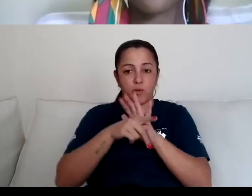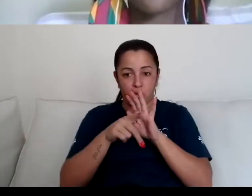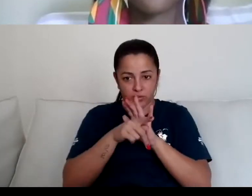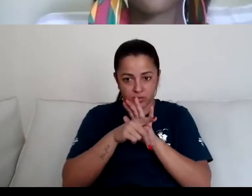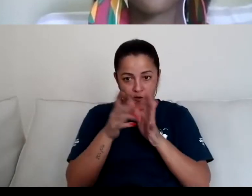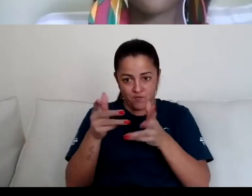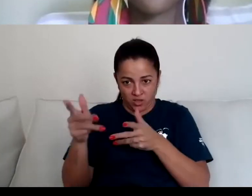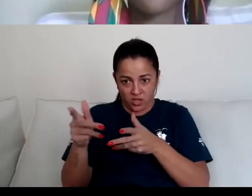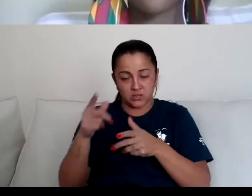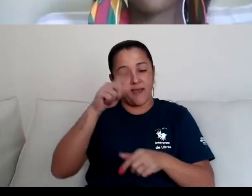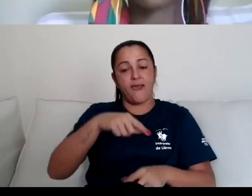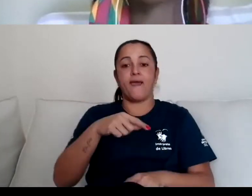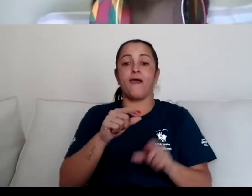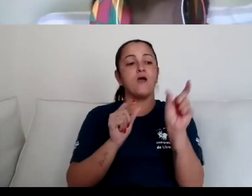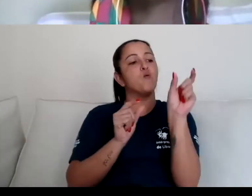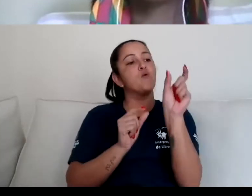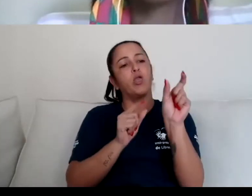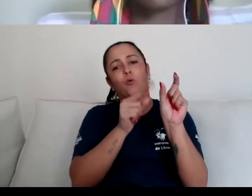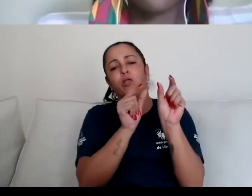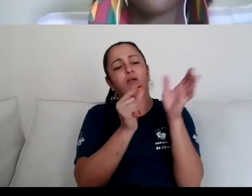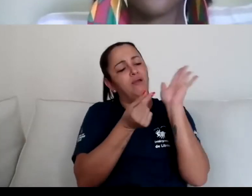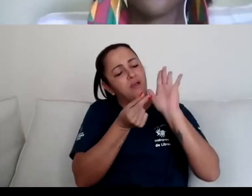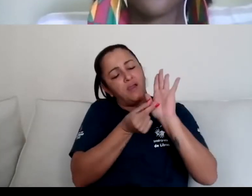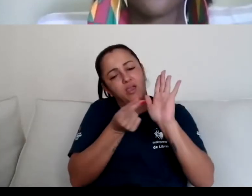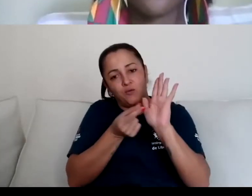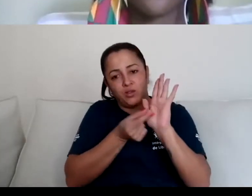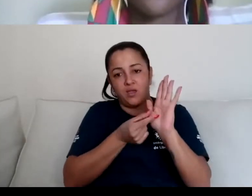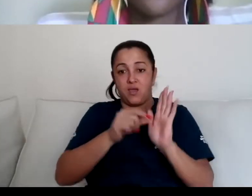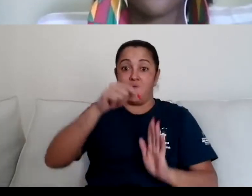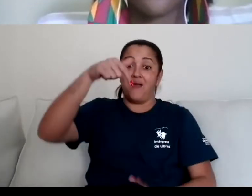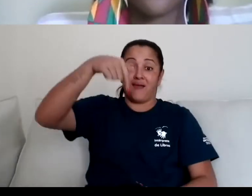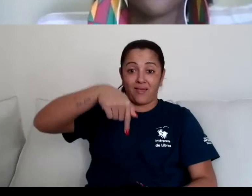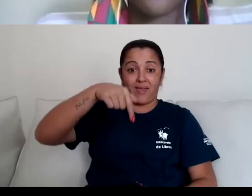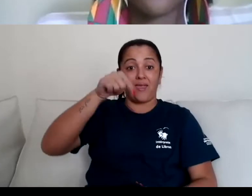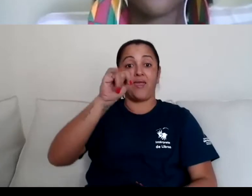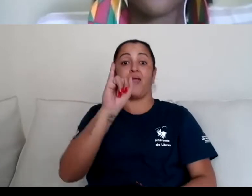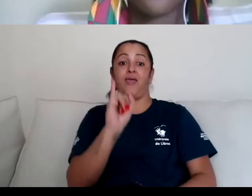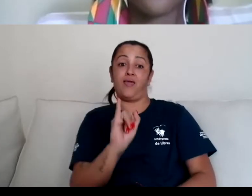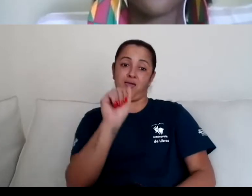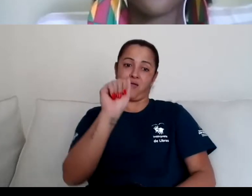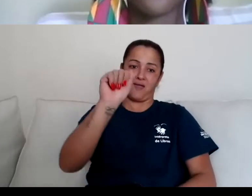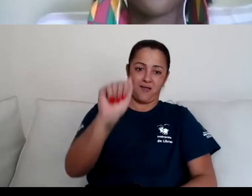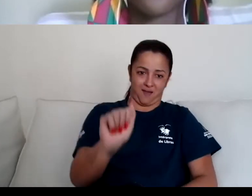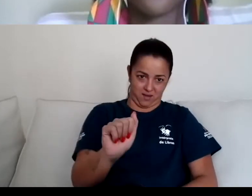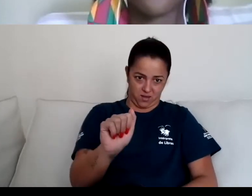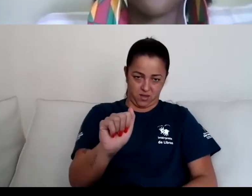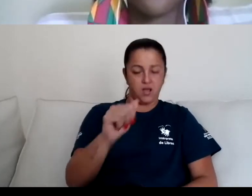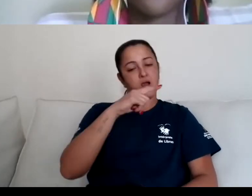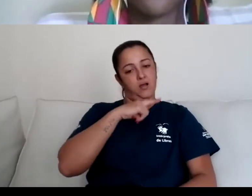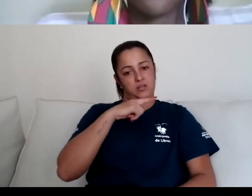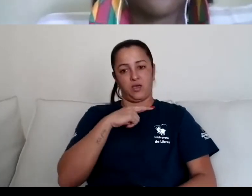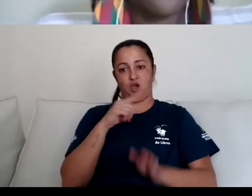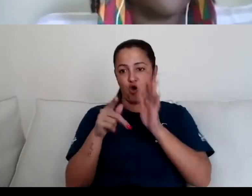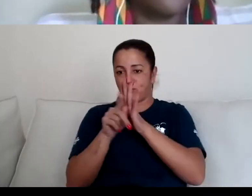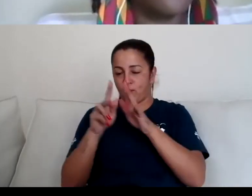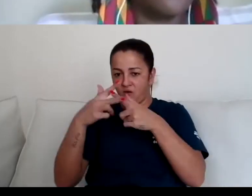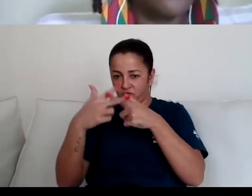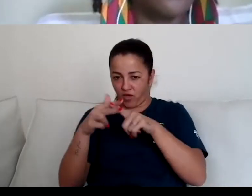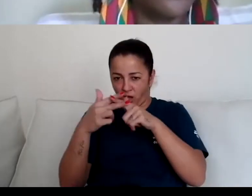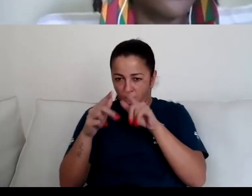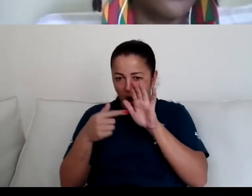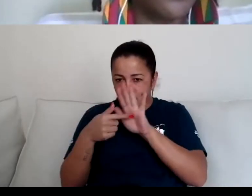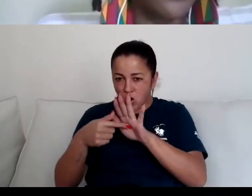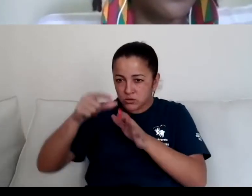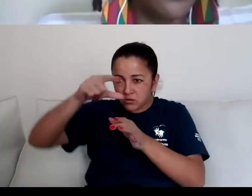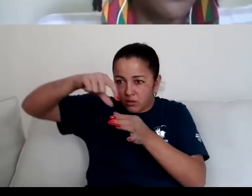QIA, que aparece com um símbolo de 2 balões na barra de ferramentas. E para enviar sua questão, coloque seu